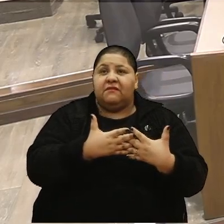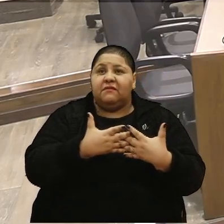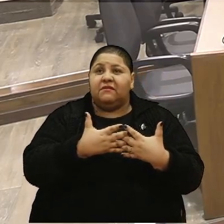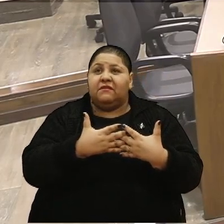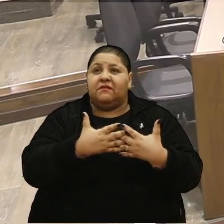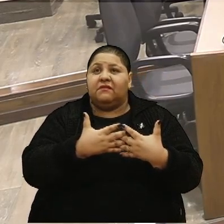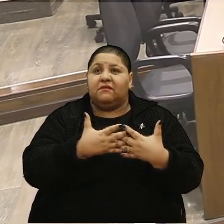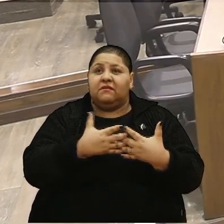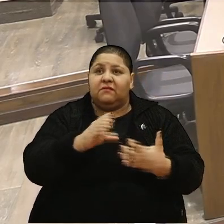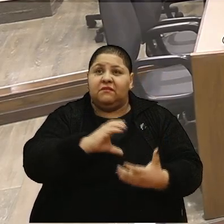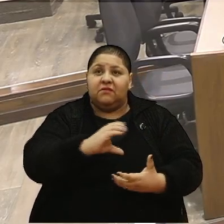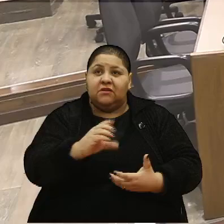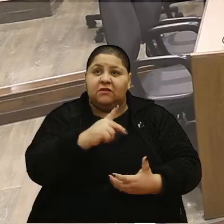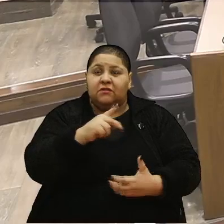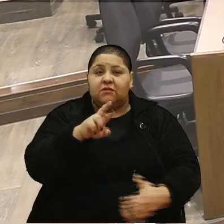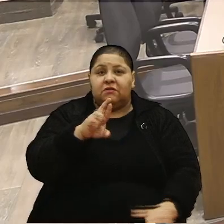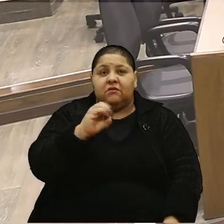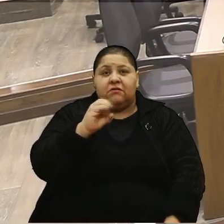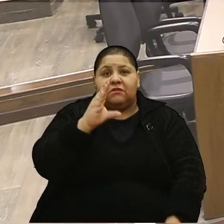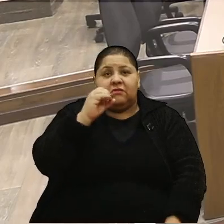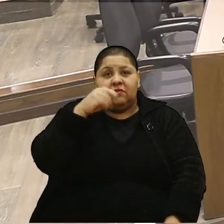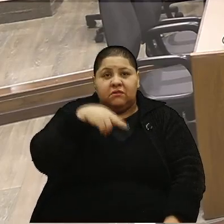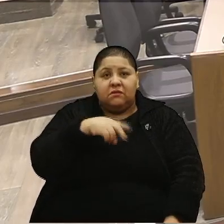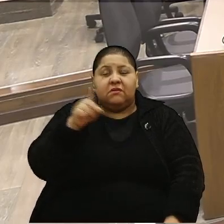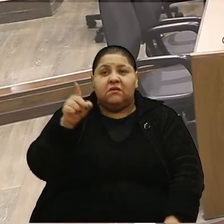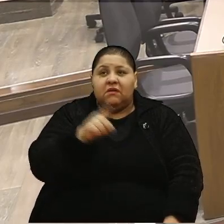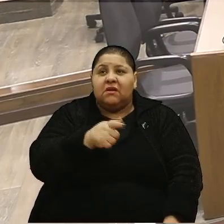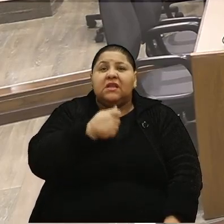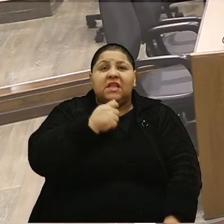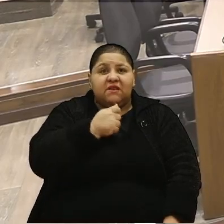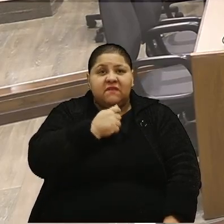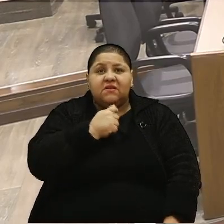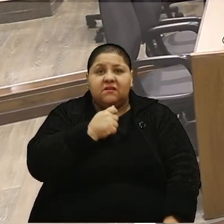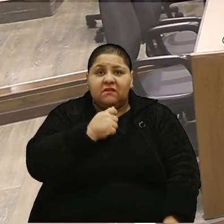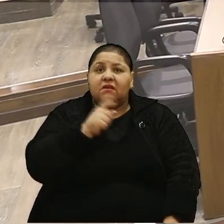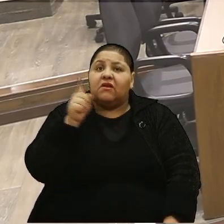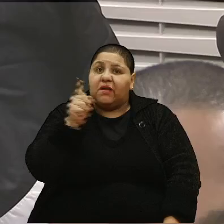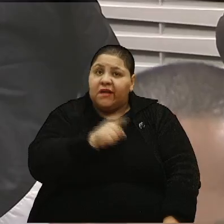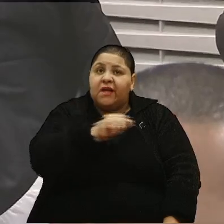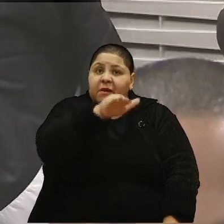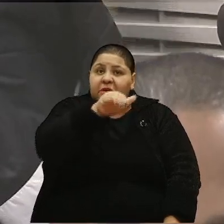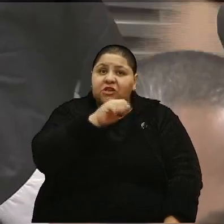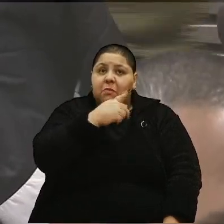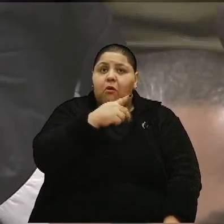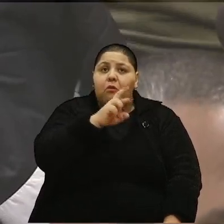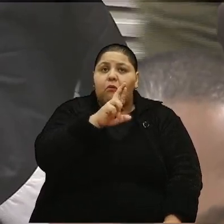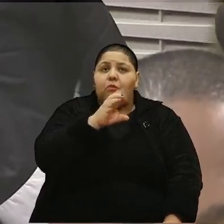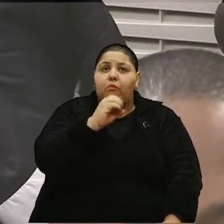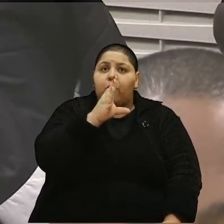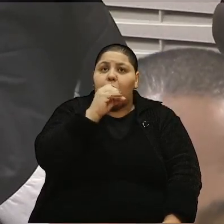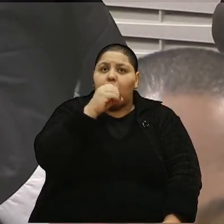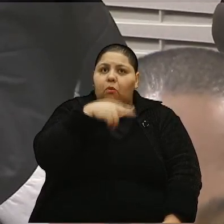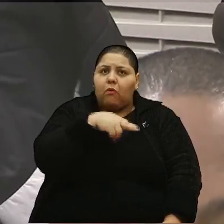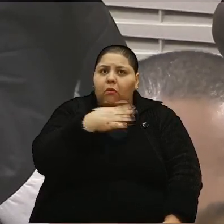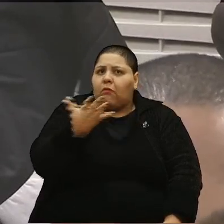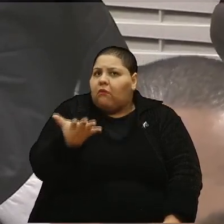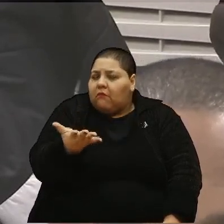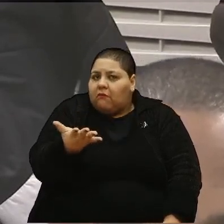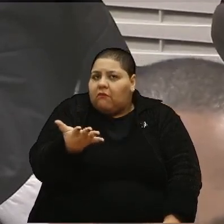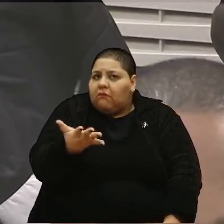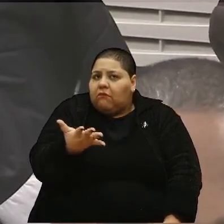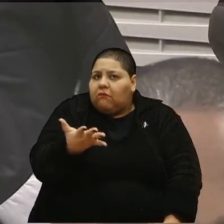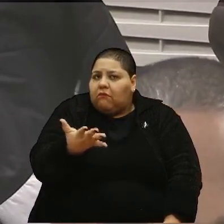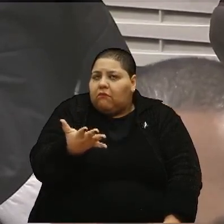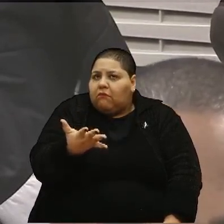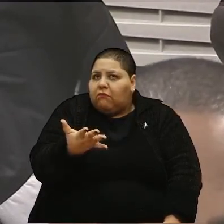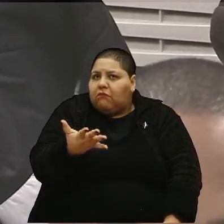próprio coordenador do PROCON, que está em entrevista pública, que é para acionar o PROCON. Então